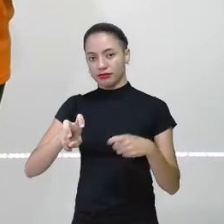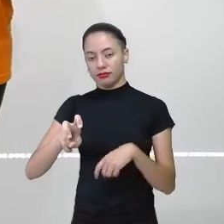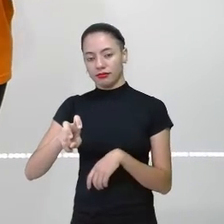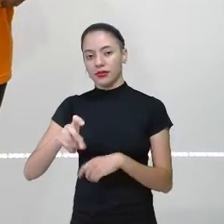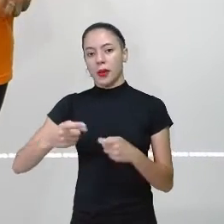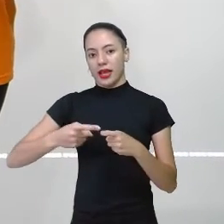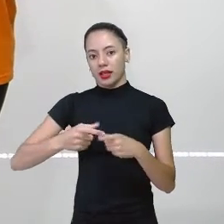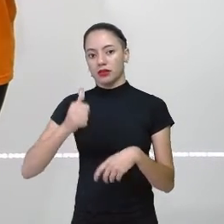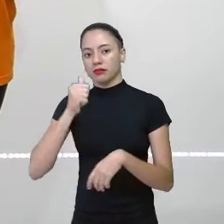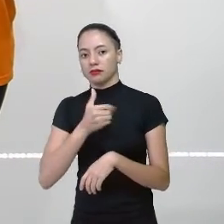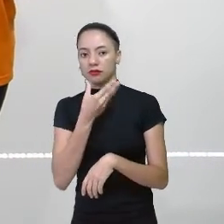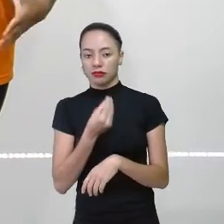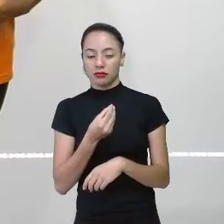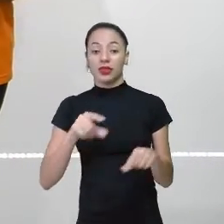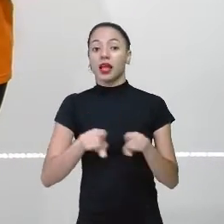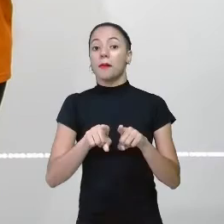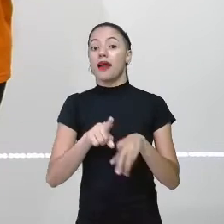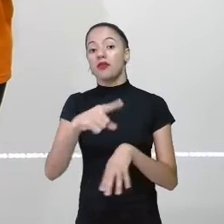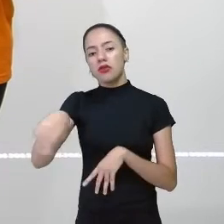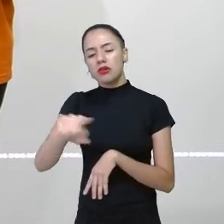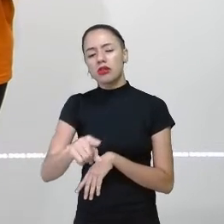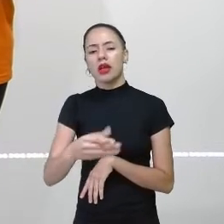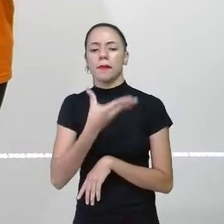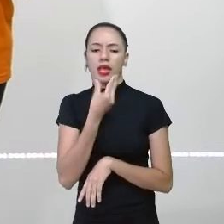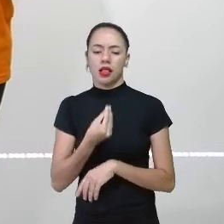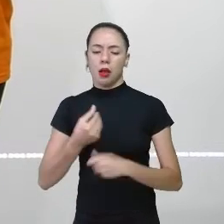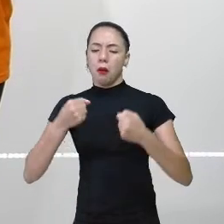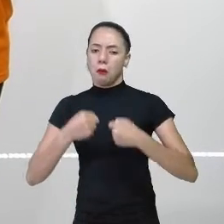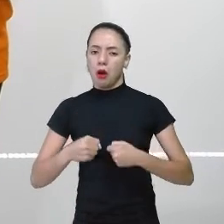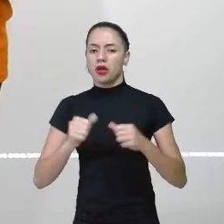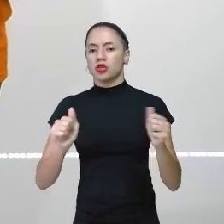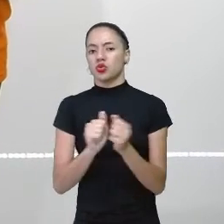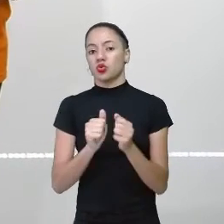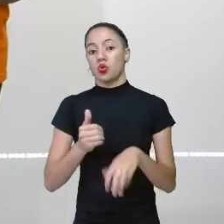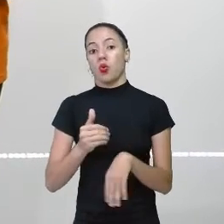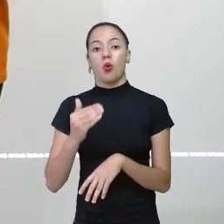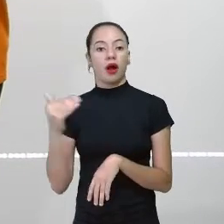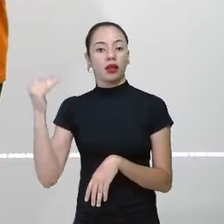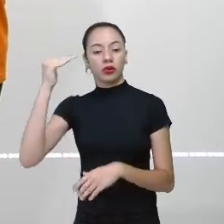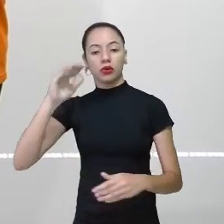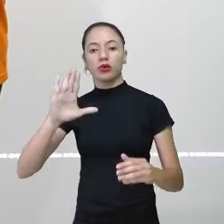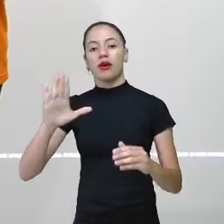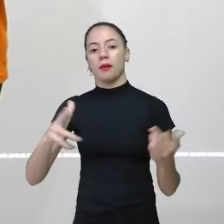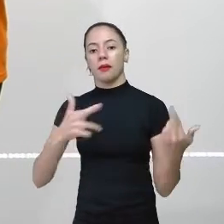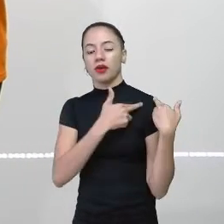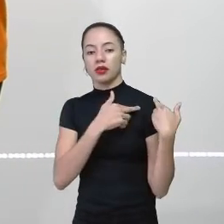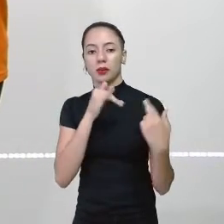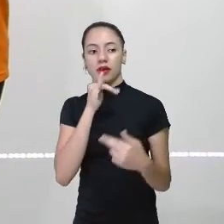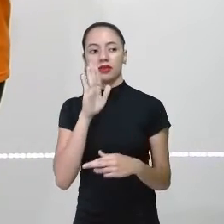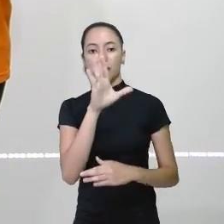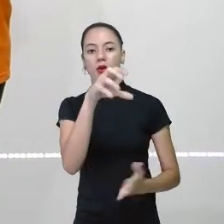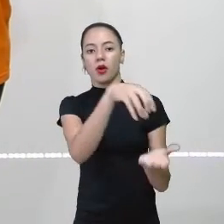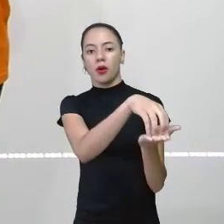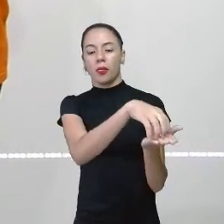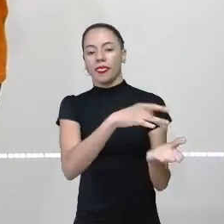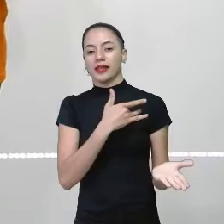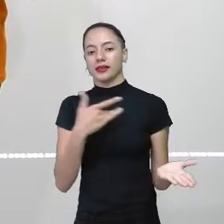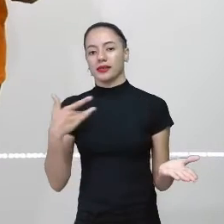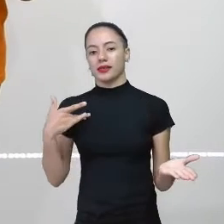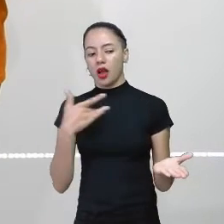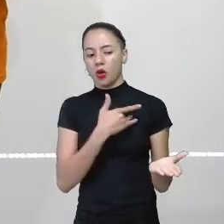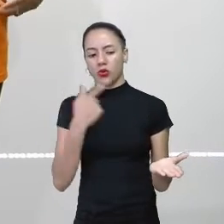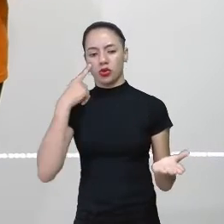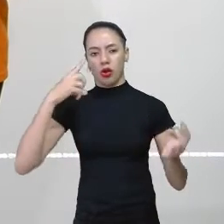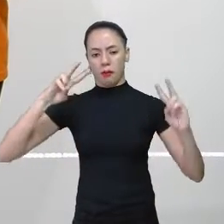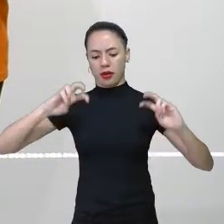ginecologista, mas também meninos. Vocês podem ir com um adulto responsável, procurar um posto de saúde, quando ir notando essas diferenças no seu